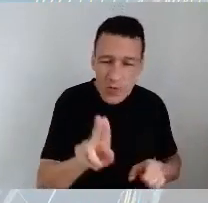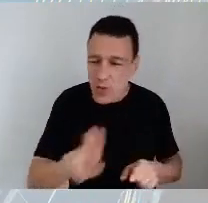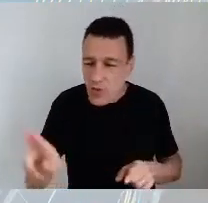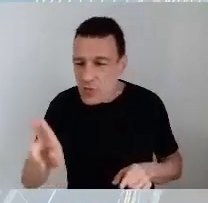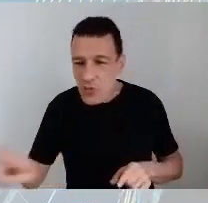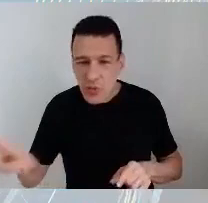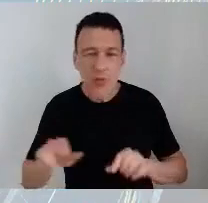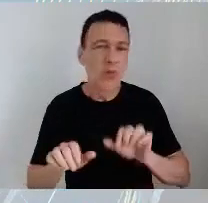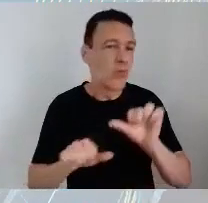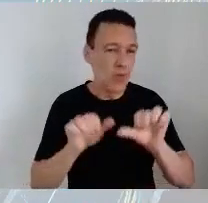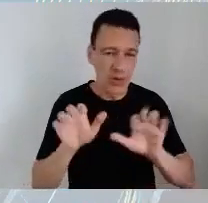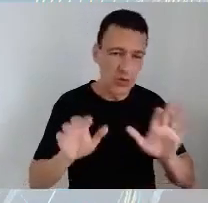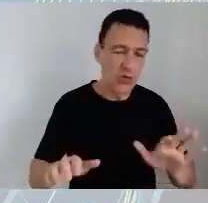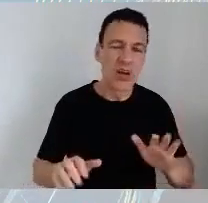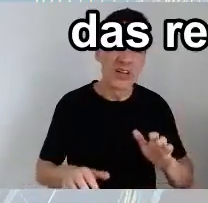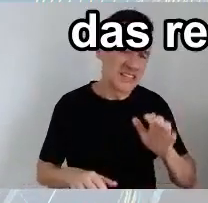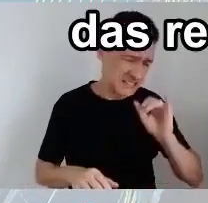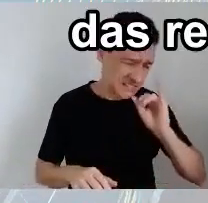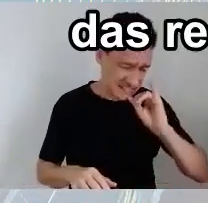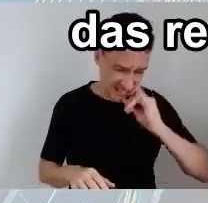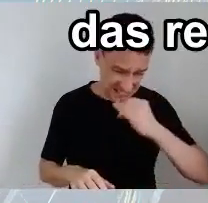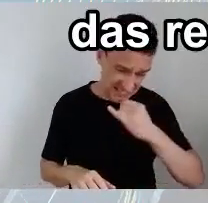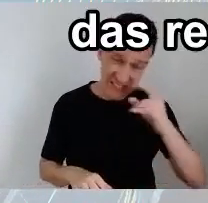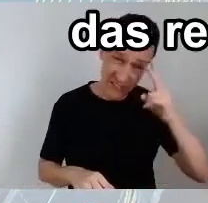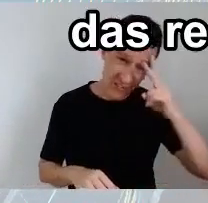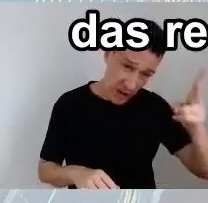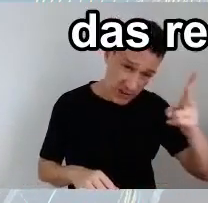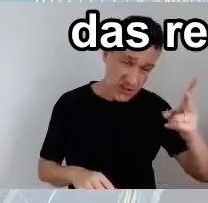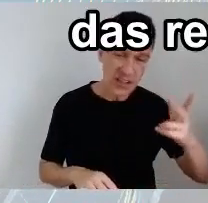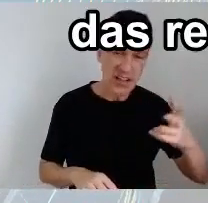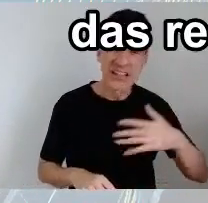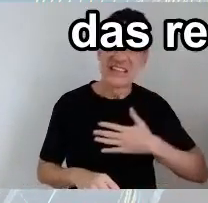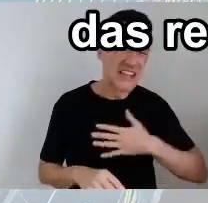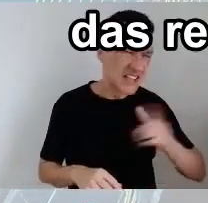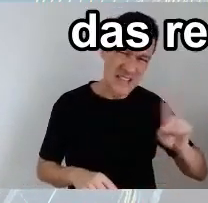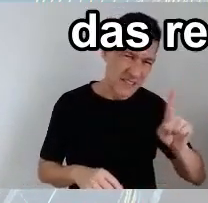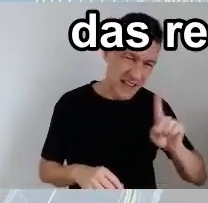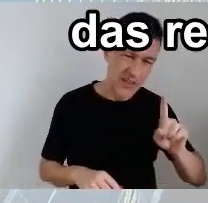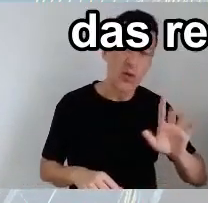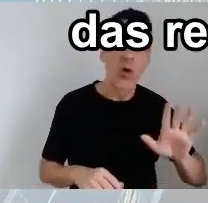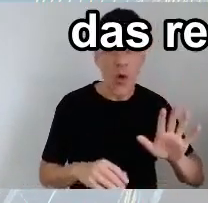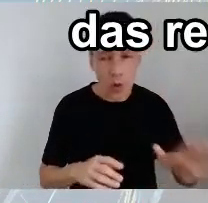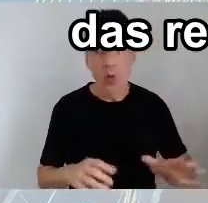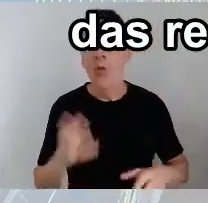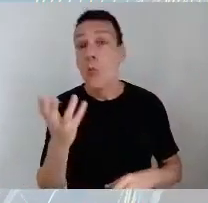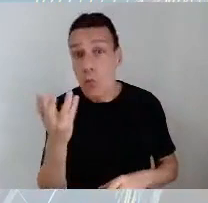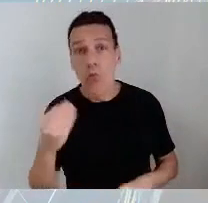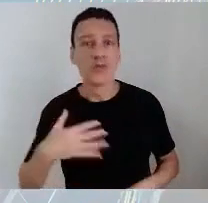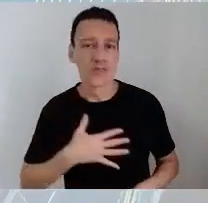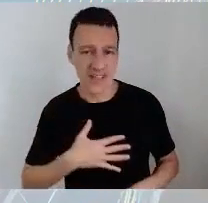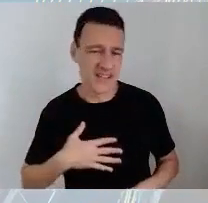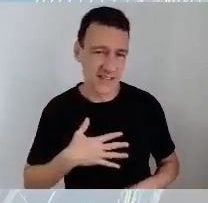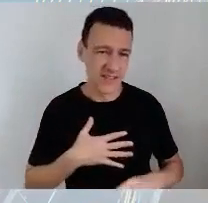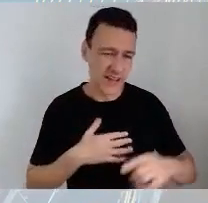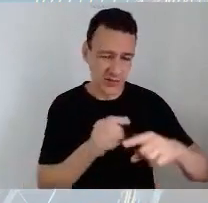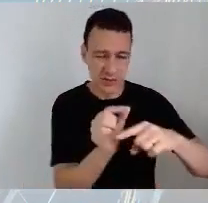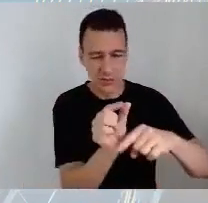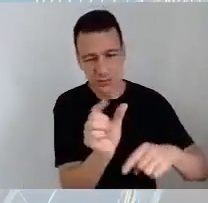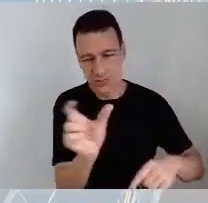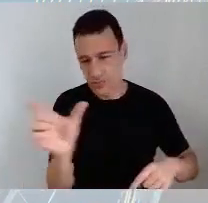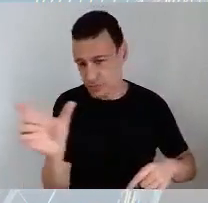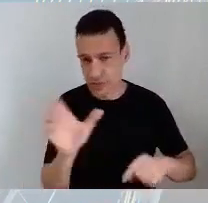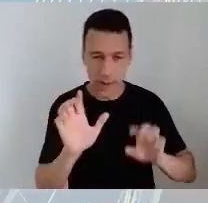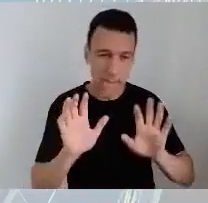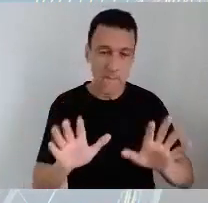muito insatisfeito até muito satisfeito. O resultado, né, desses dados, para fazer a conta ali,